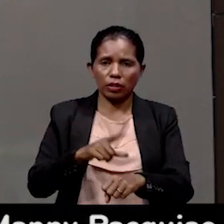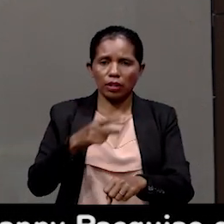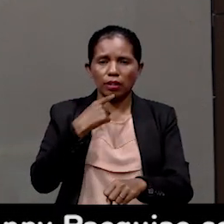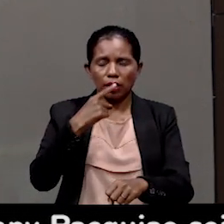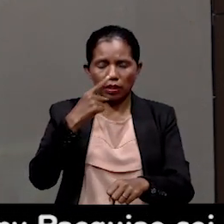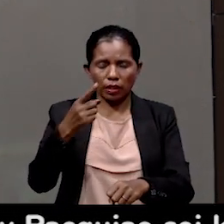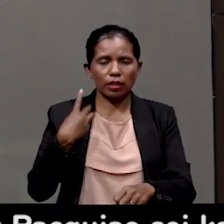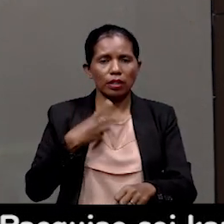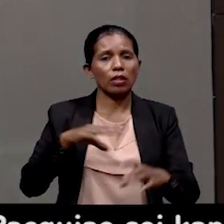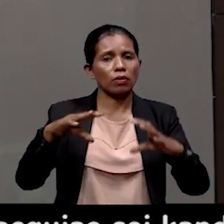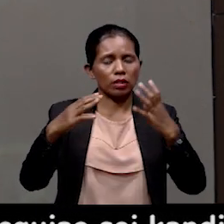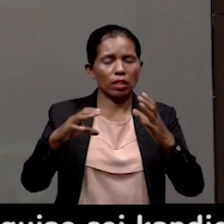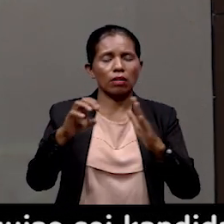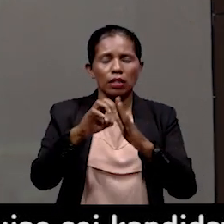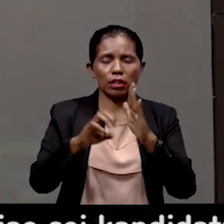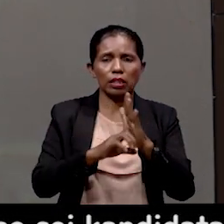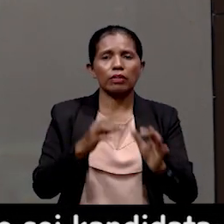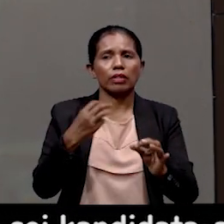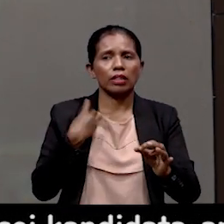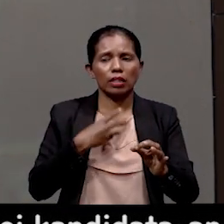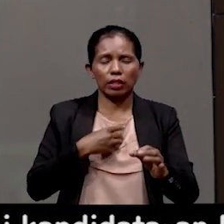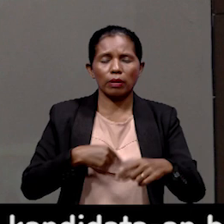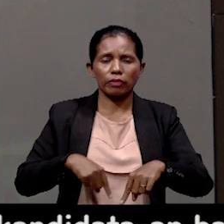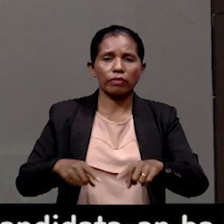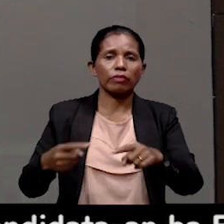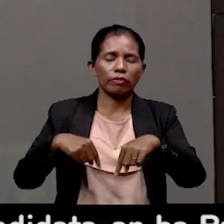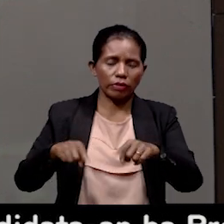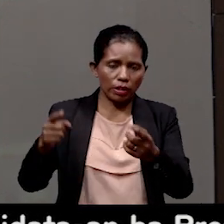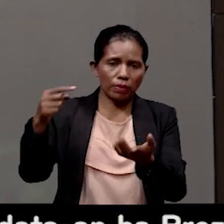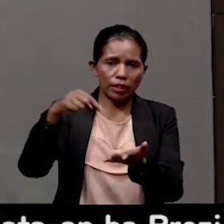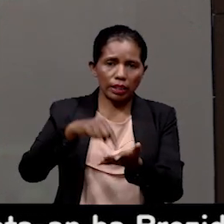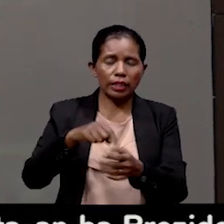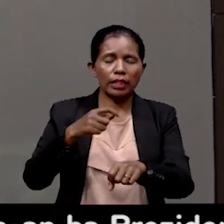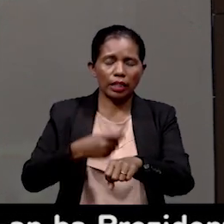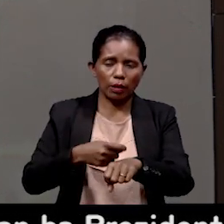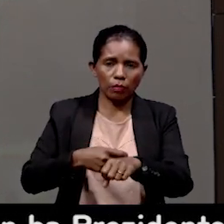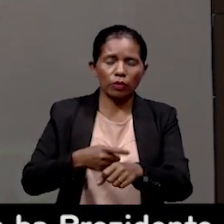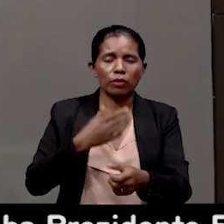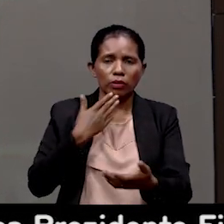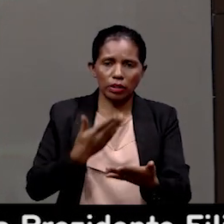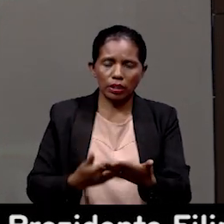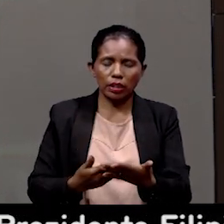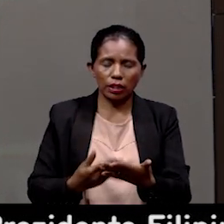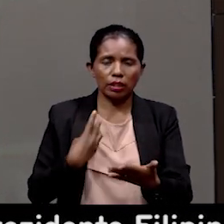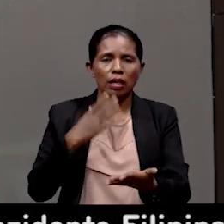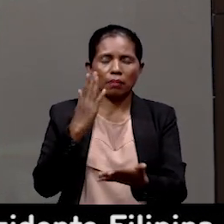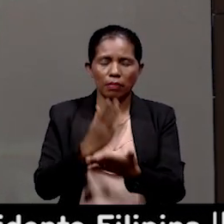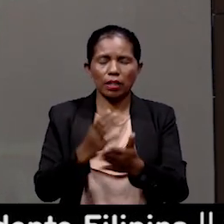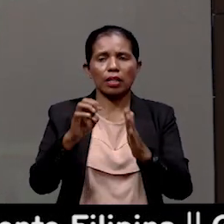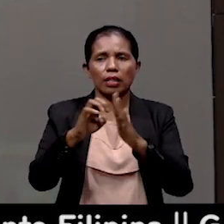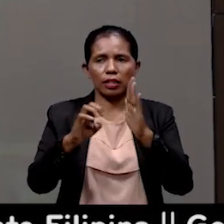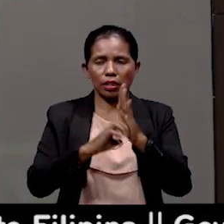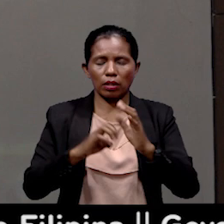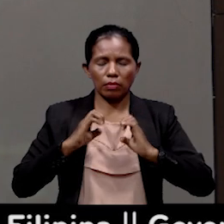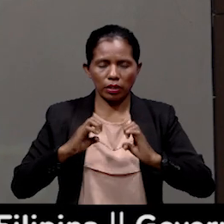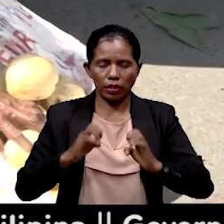tene conselho de estado cara que tá cara fila ba normalidade. E também vamos para o estado de emergência. Né?